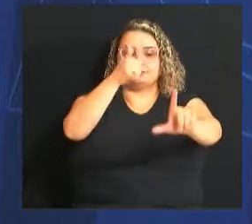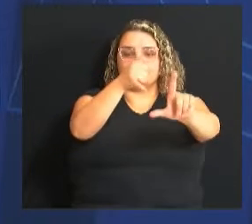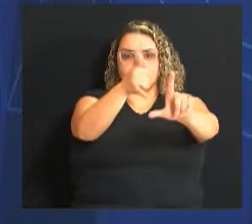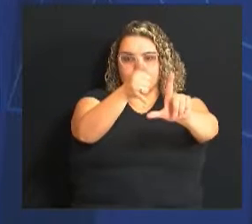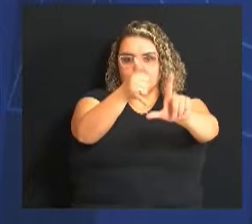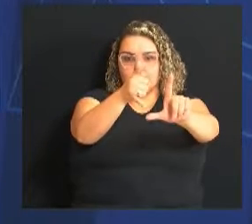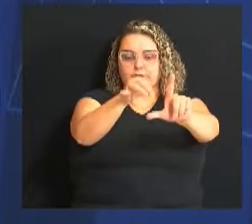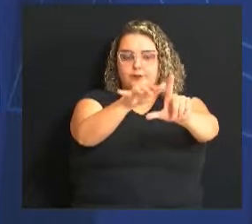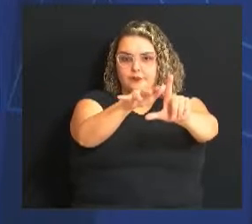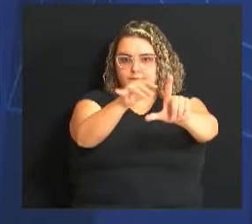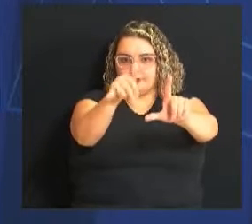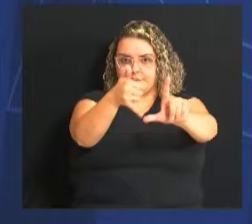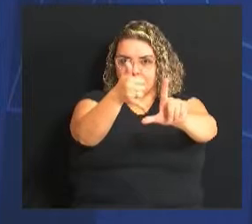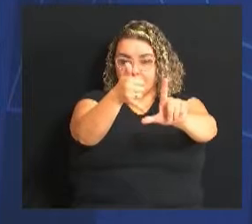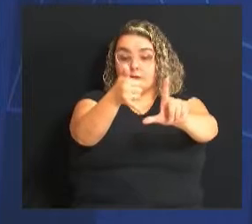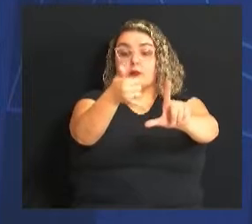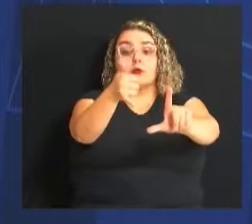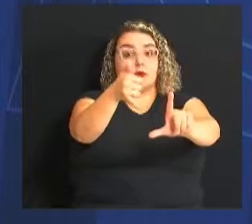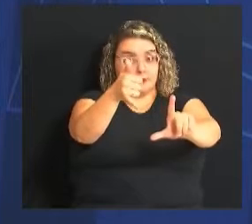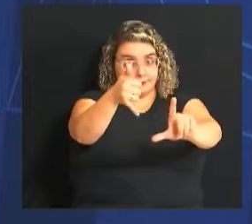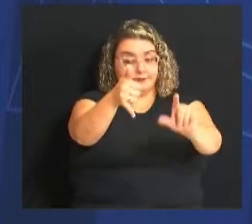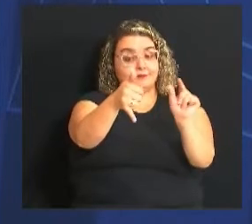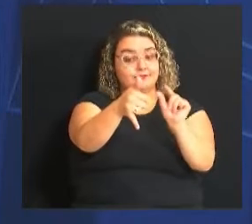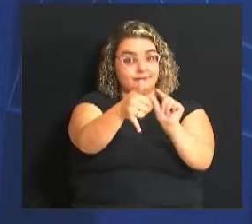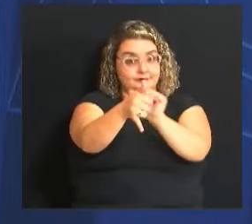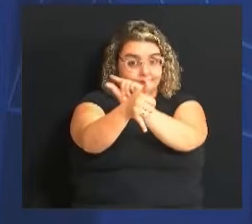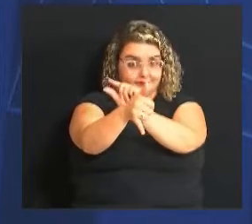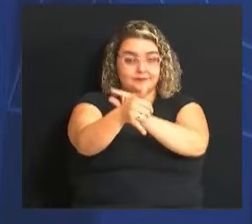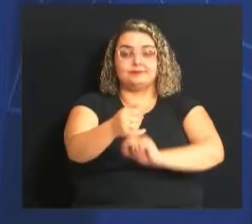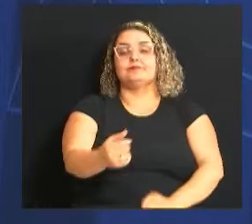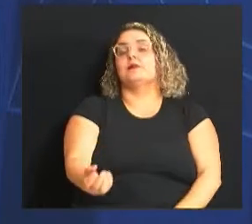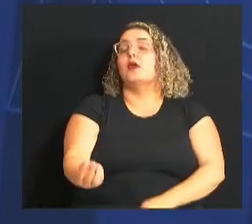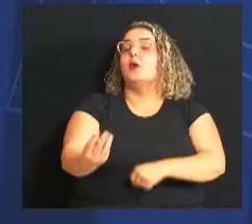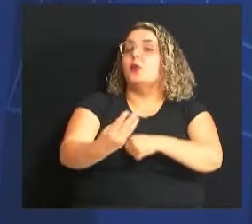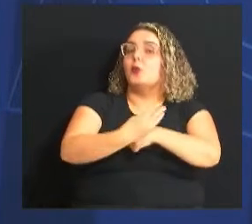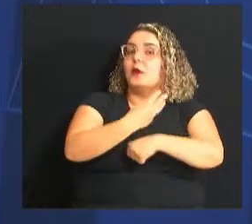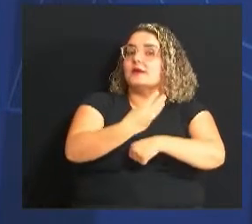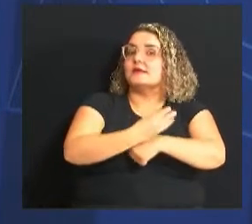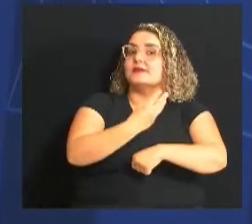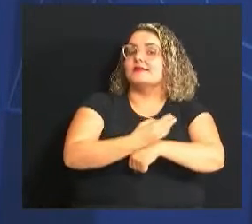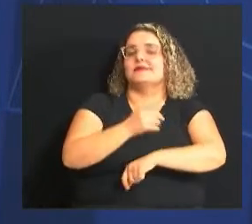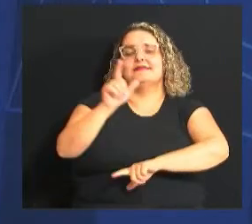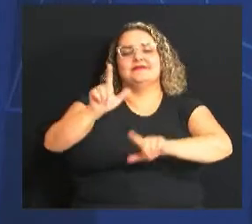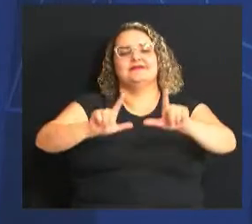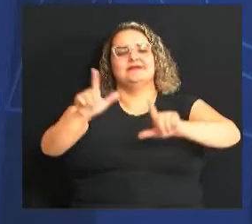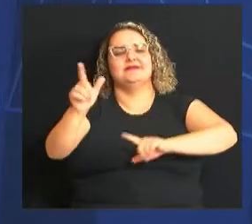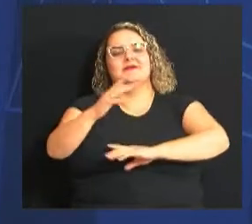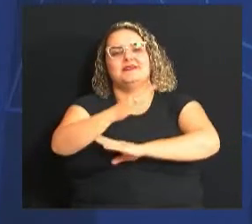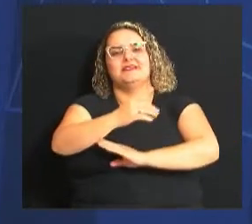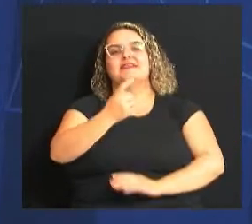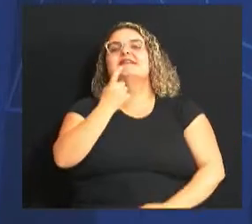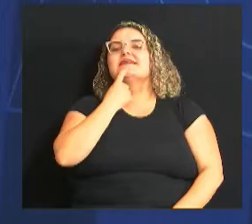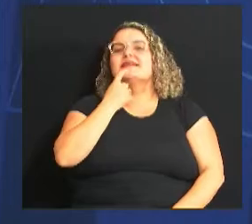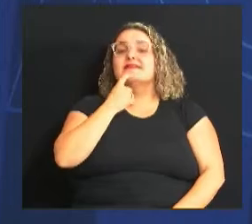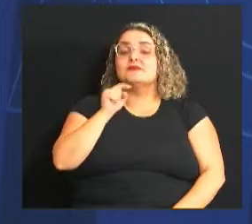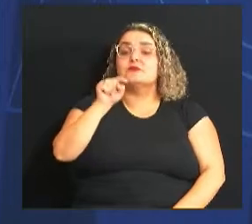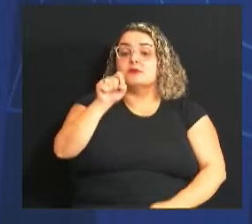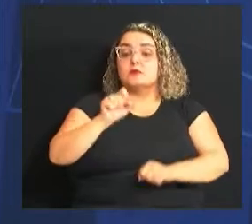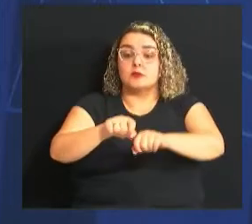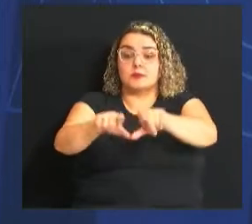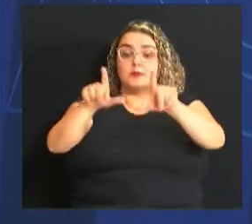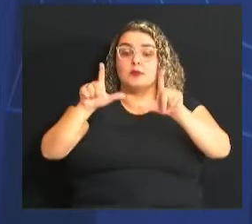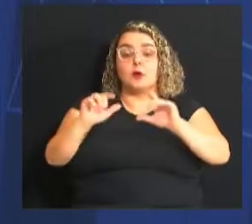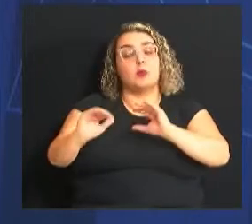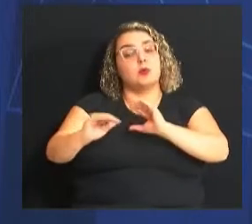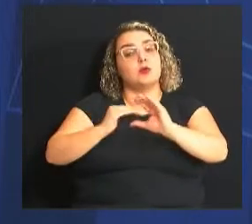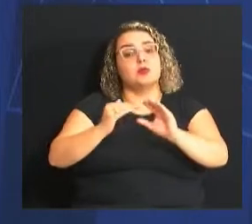este QR Code, já vai aparecer uma mensagem no seu celular. O WhatsApp da TV Câmara Campinas. Você aperta e pode enviar